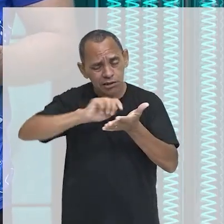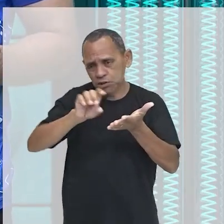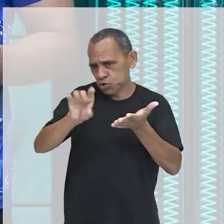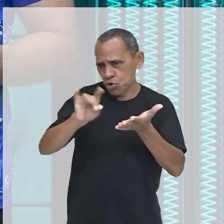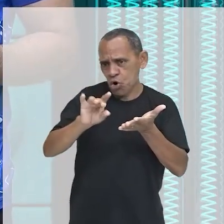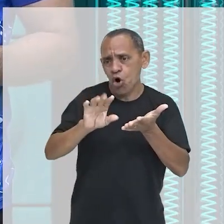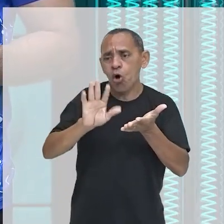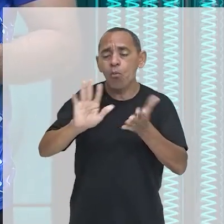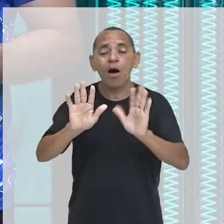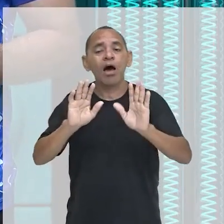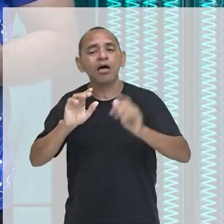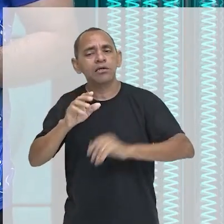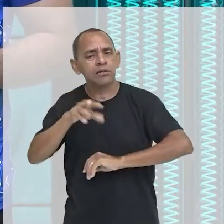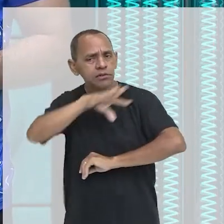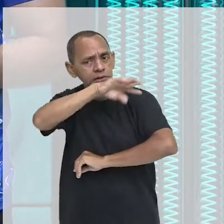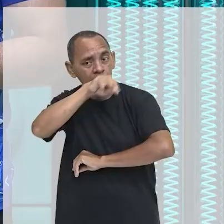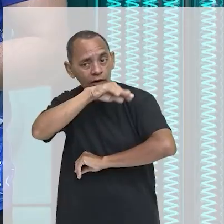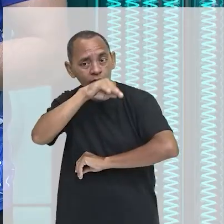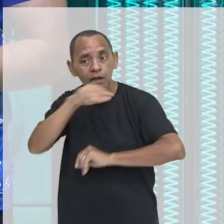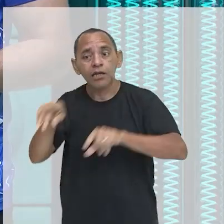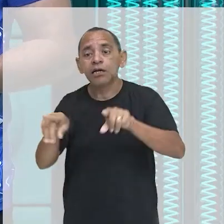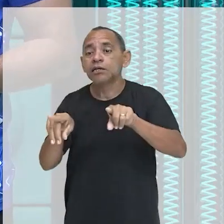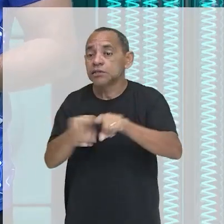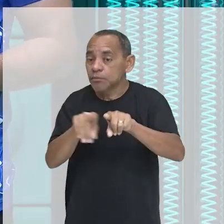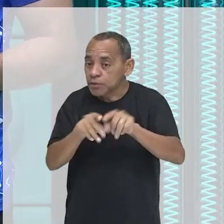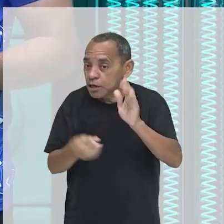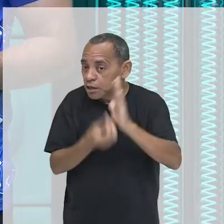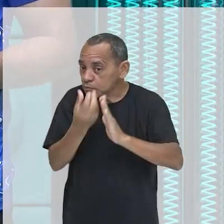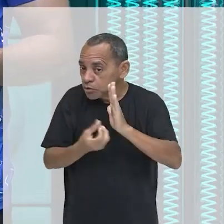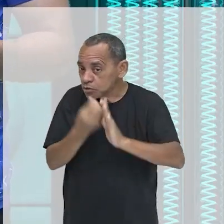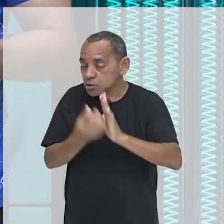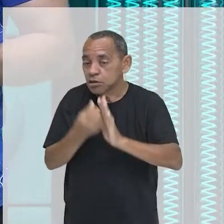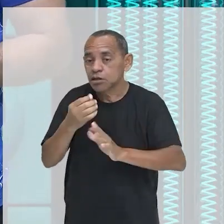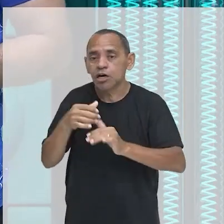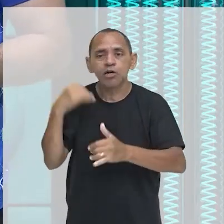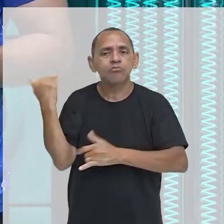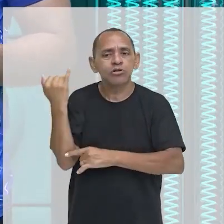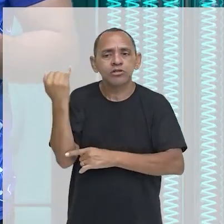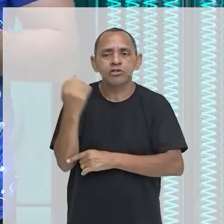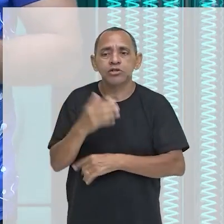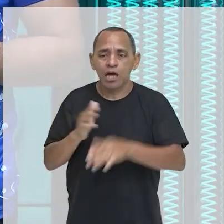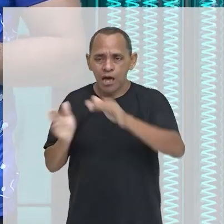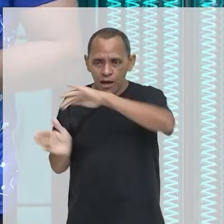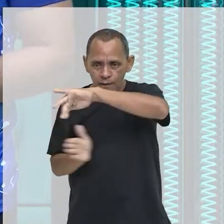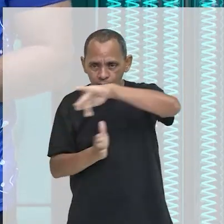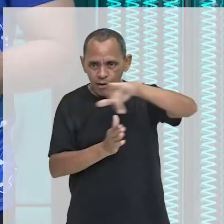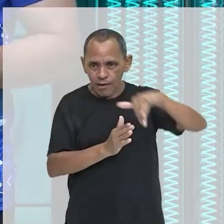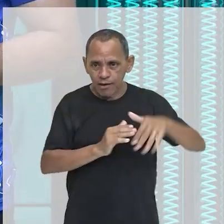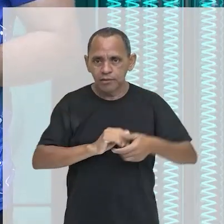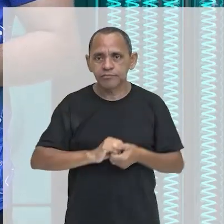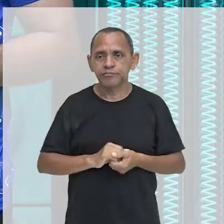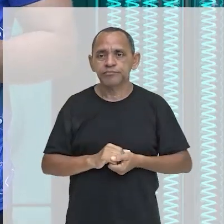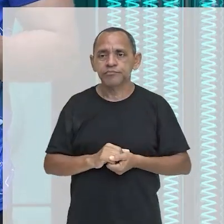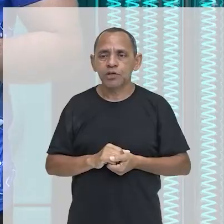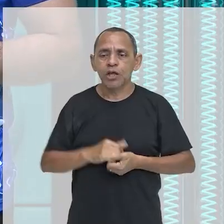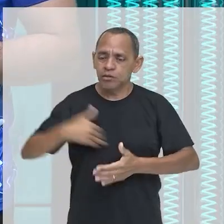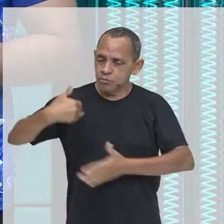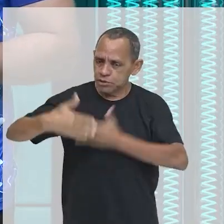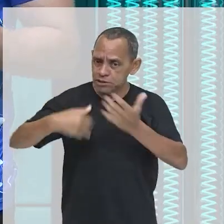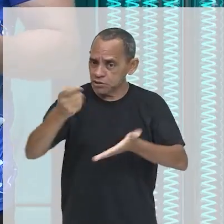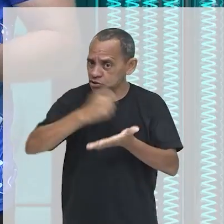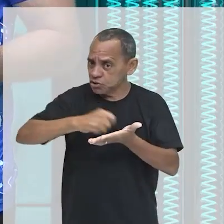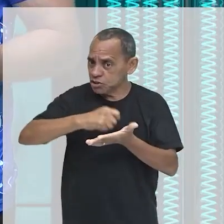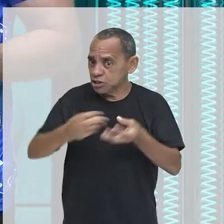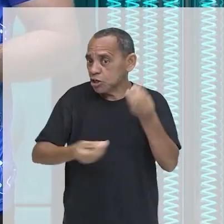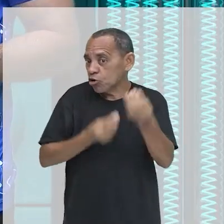fala é uma produção textual. Agora a gente vai focar um pouquinho na produção escrita. Olha só. Então, writing process, processo de